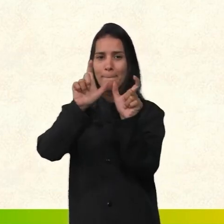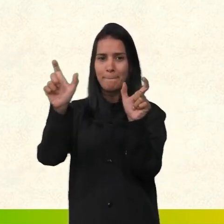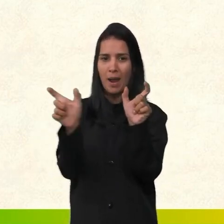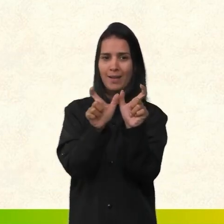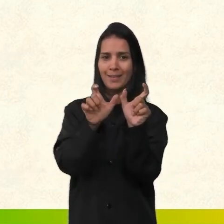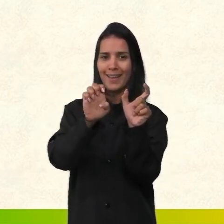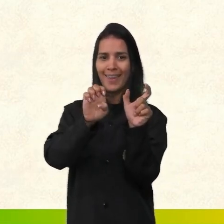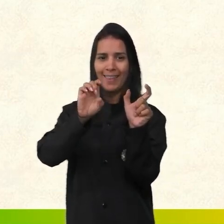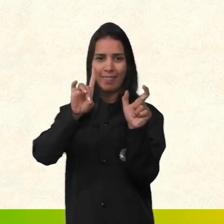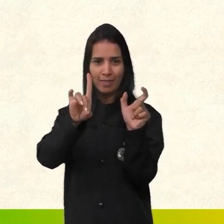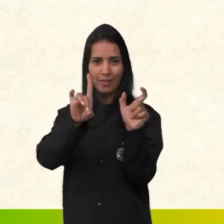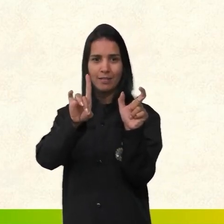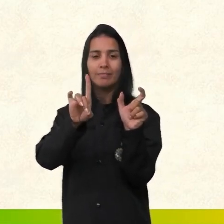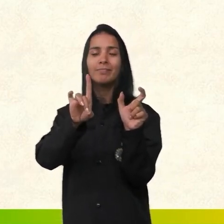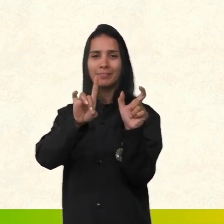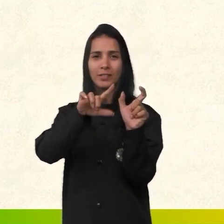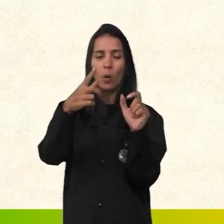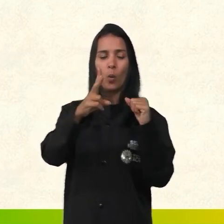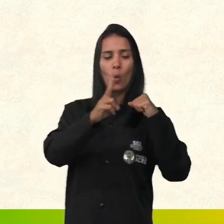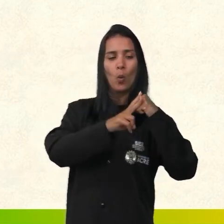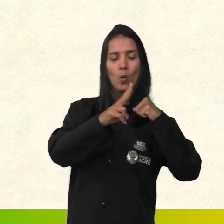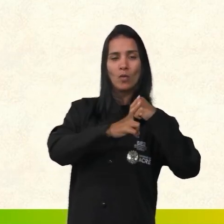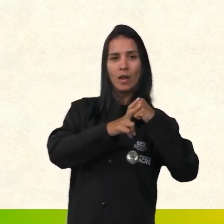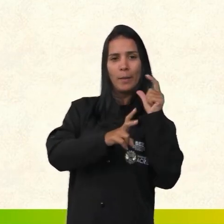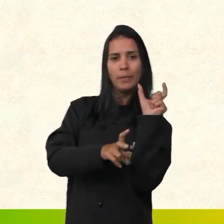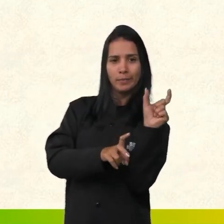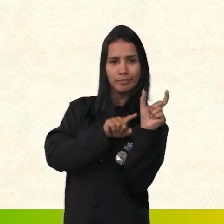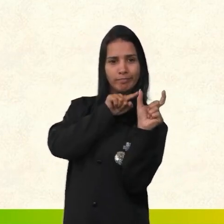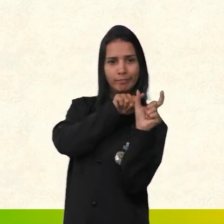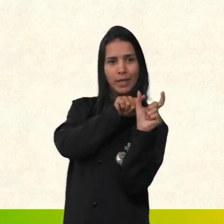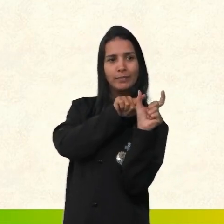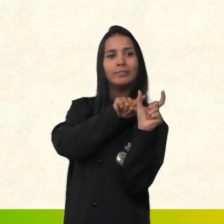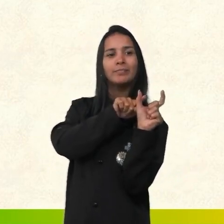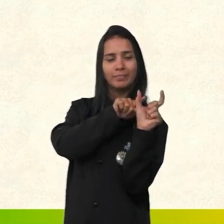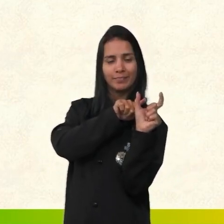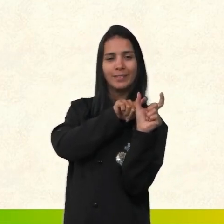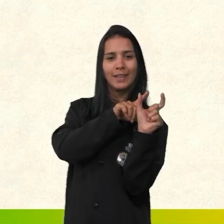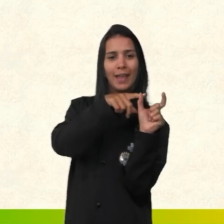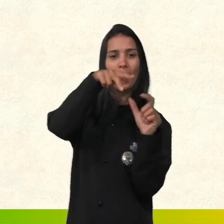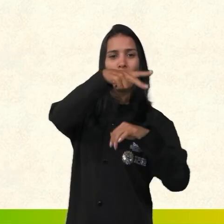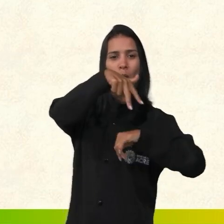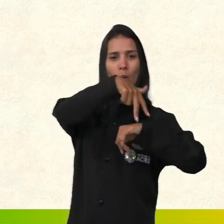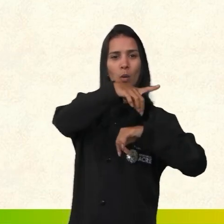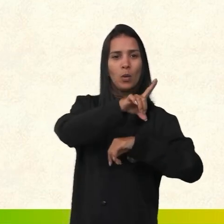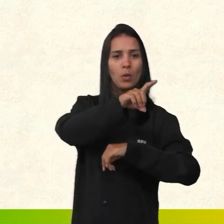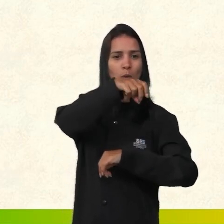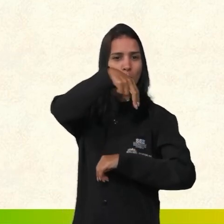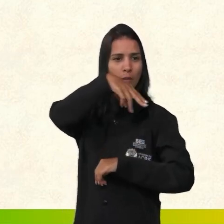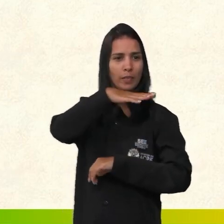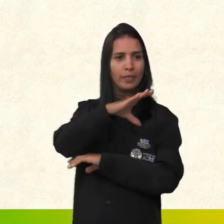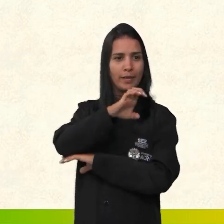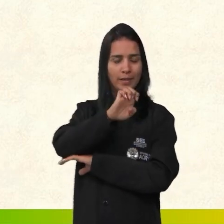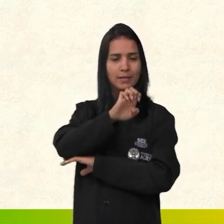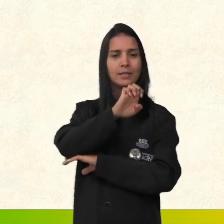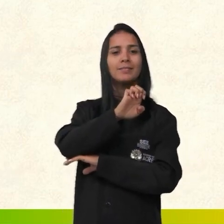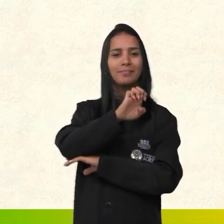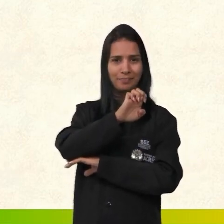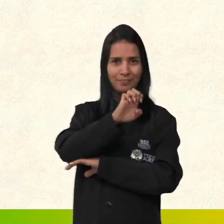ed após o verbo. Então, nós temos aqui dance, que é o verbo dançar,